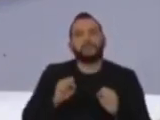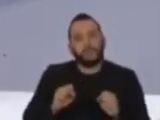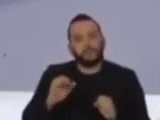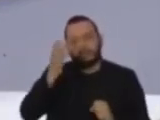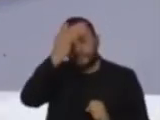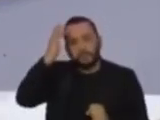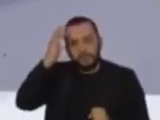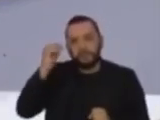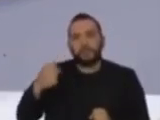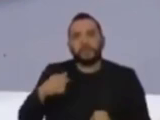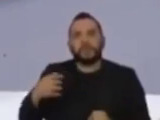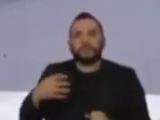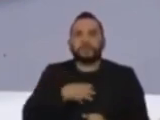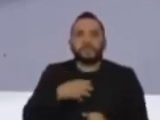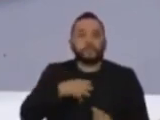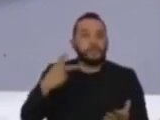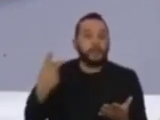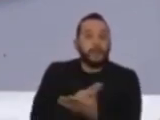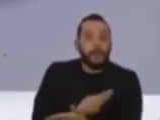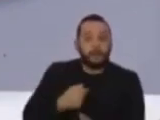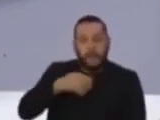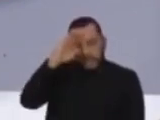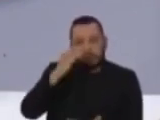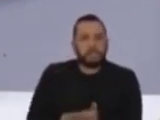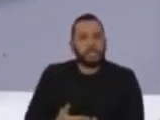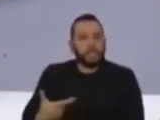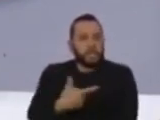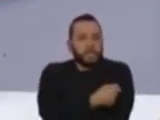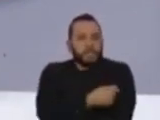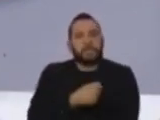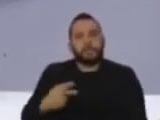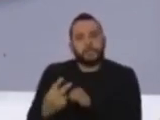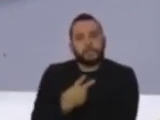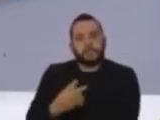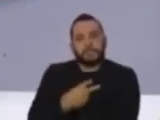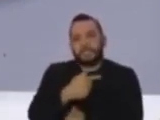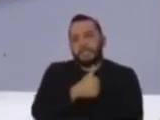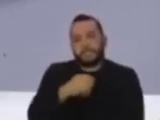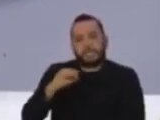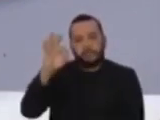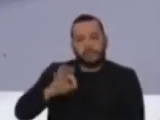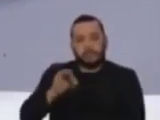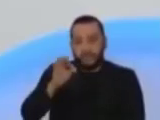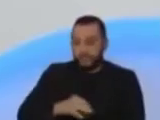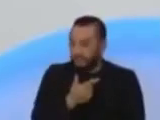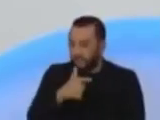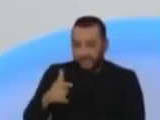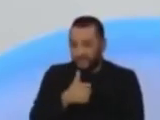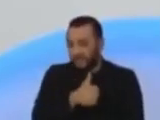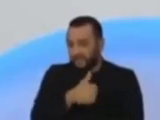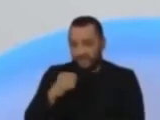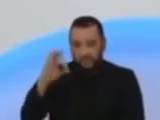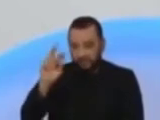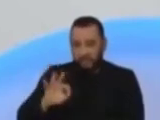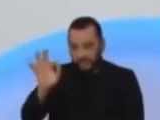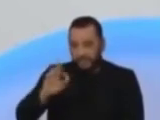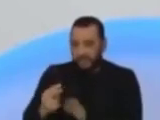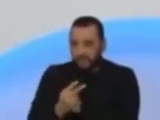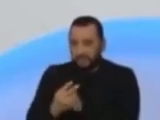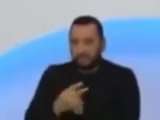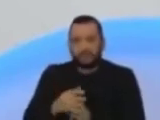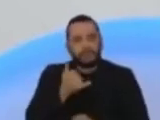pelos a se comportar de maneira mais imprudente acreditando-se que estavam protegidos quando na verdade não estavam João